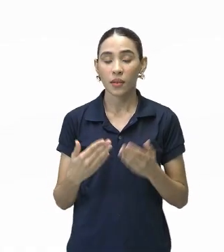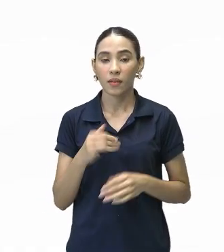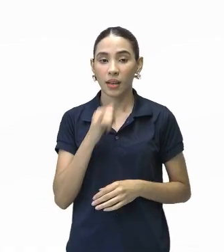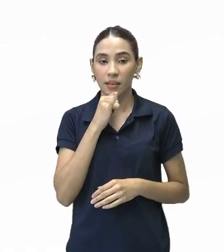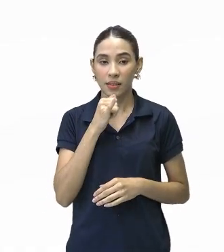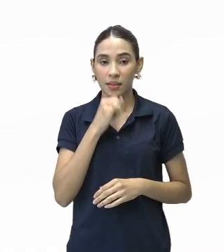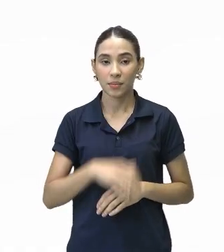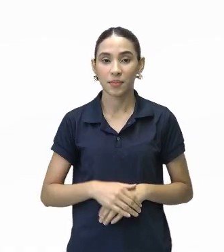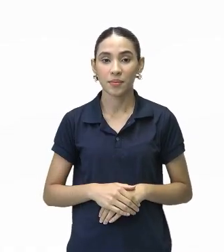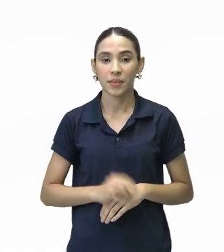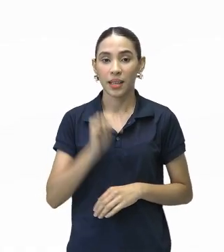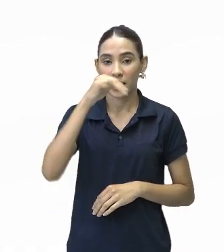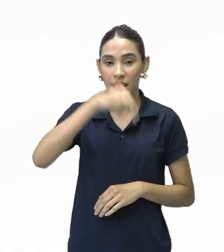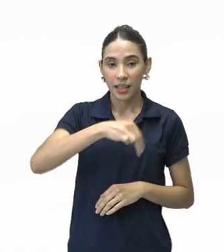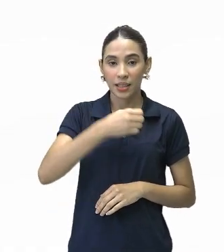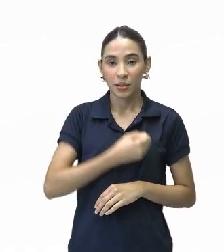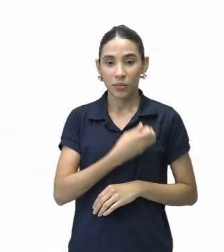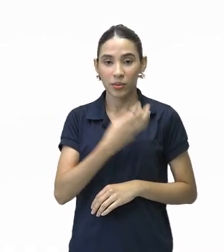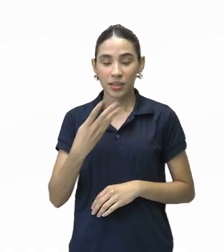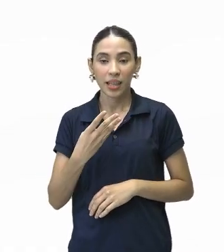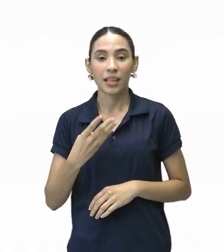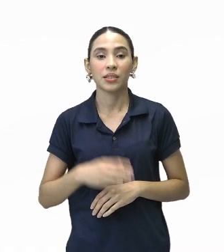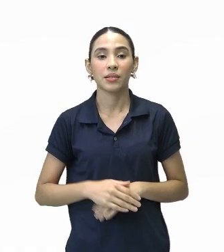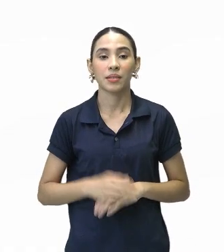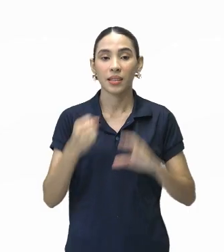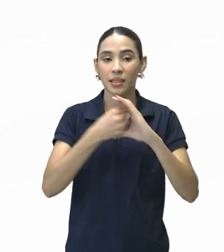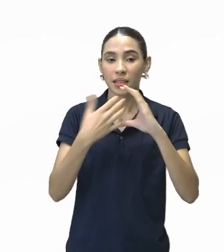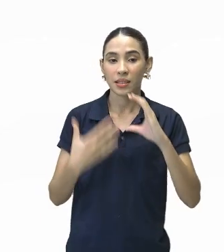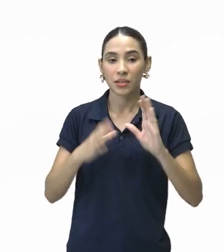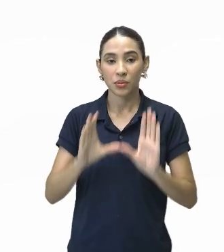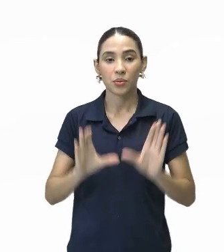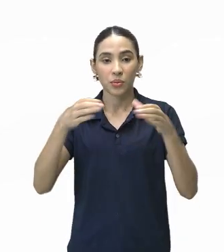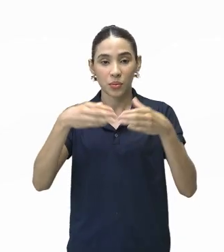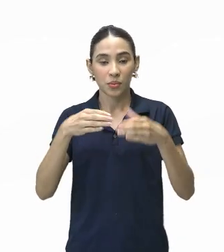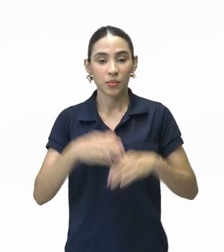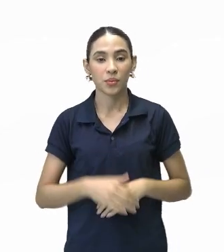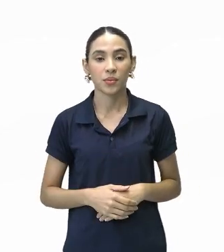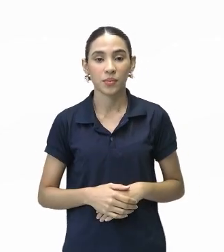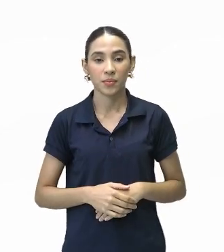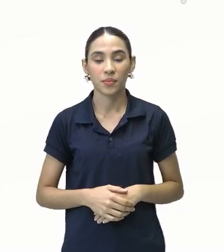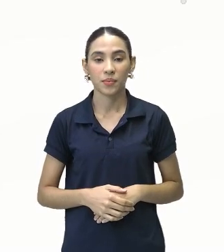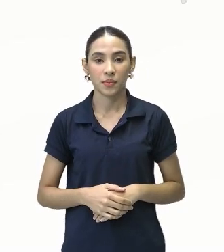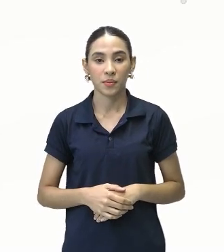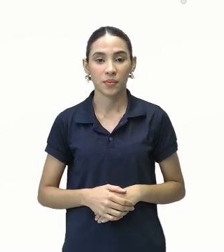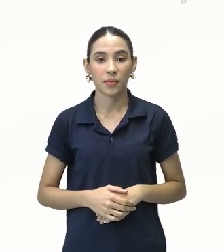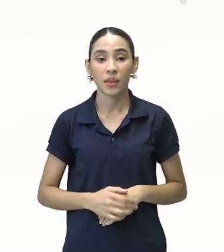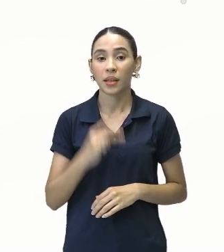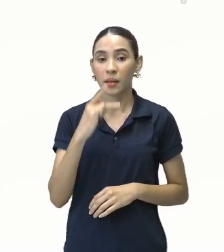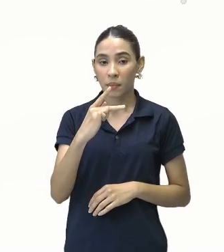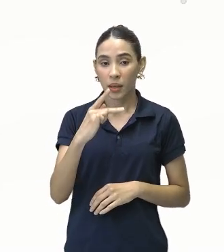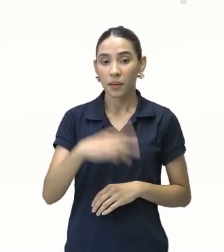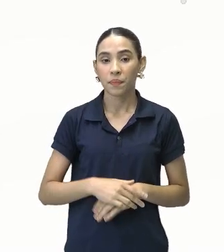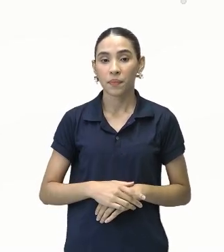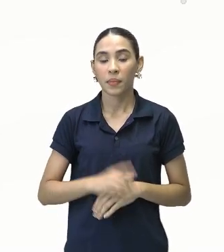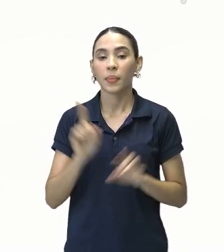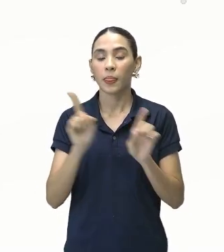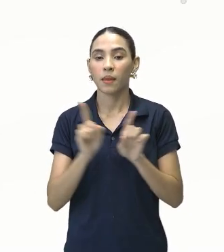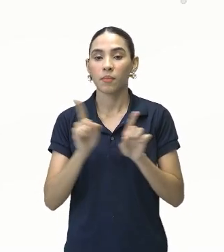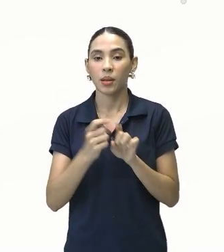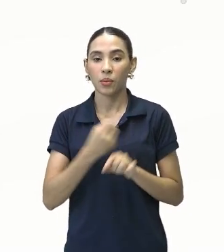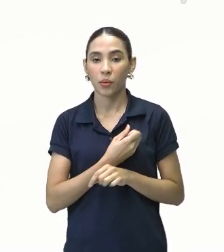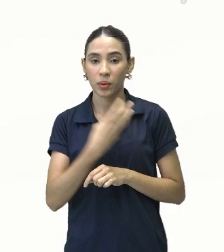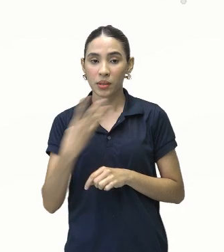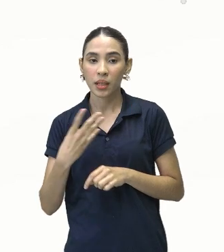Considere N como quantidade de elementos de um conjunto e P como quantidade